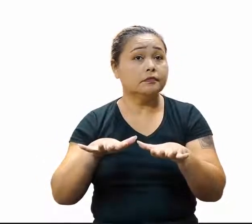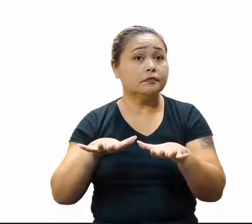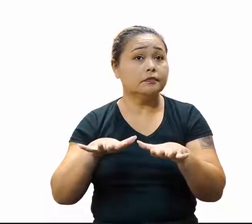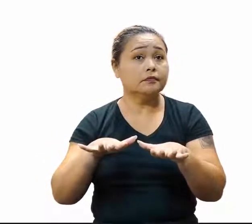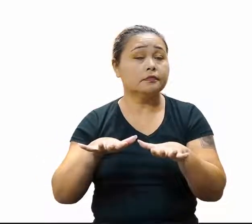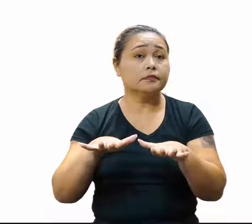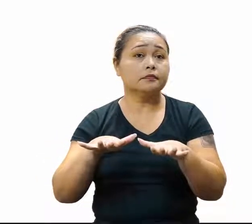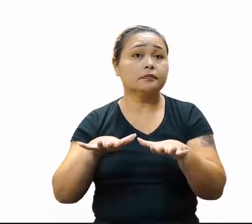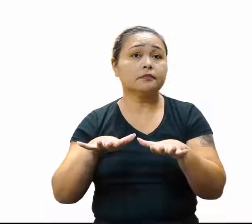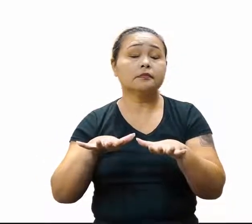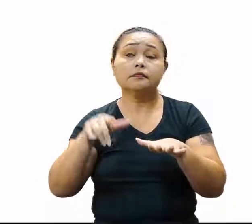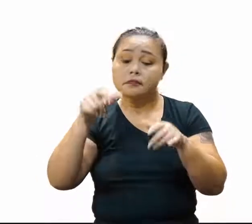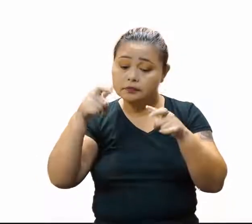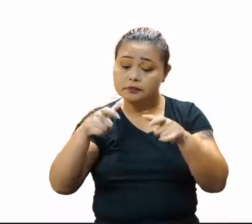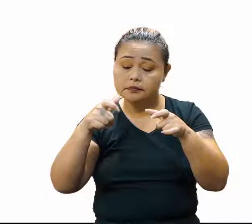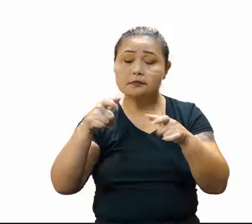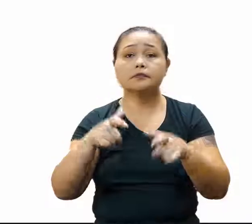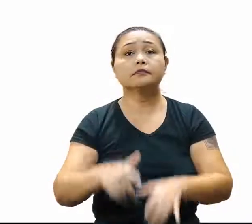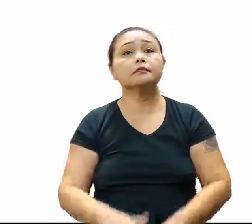naquela região.